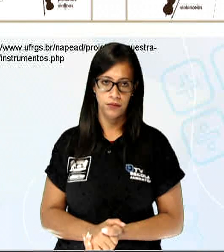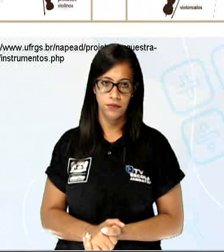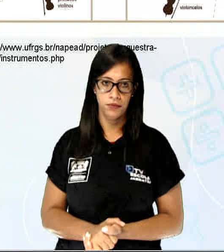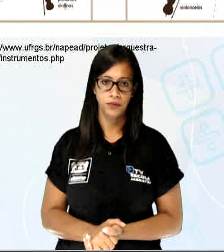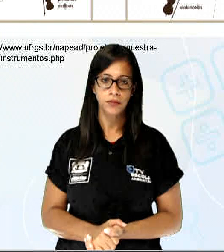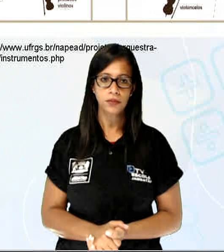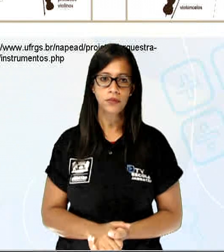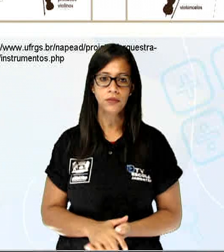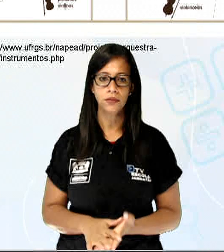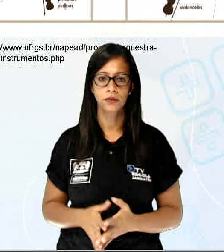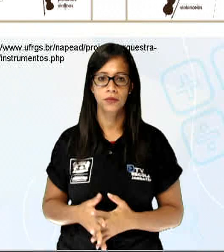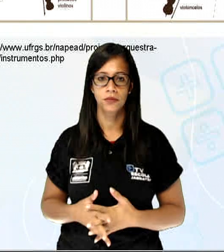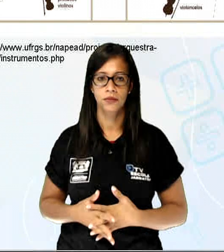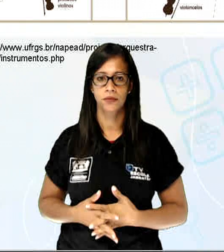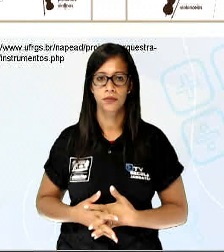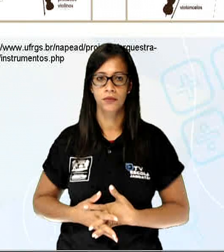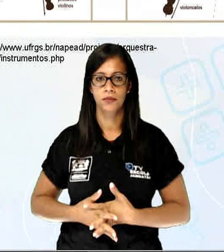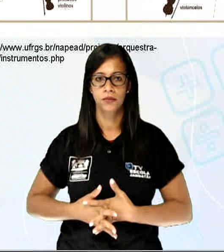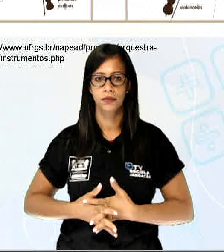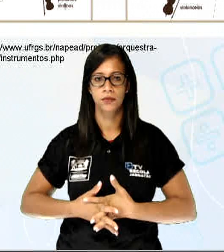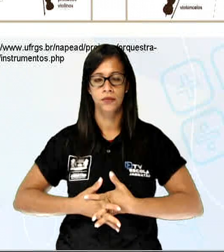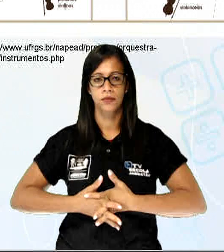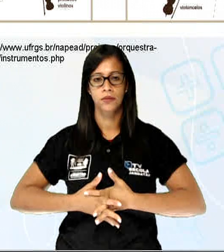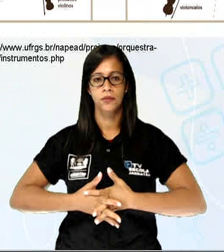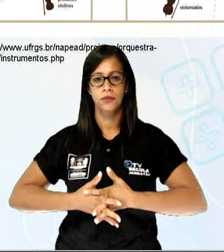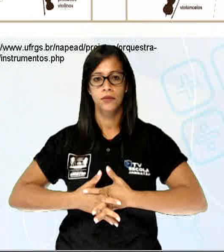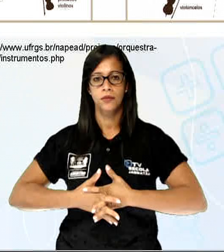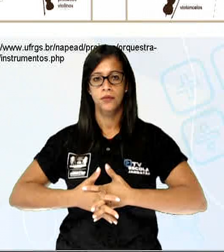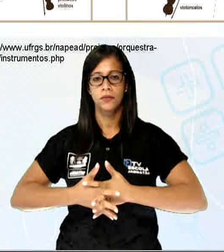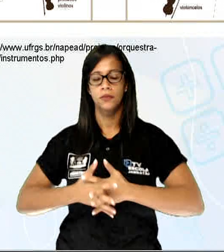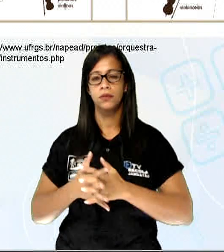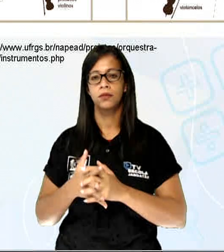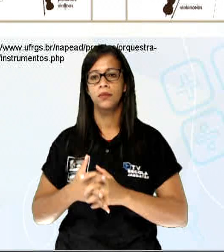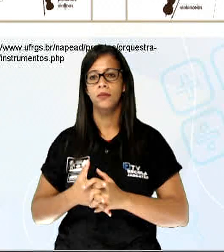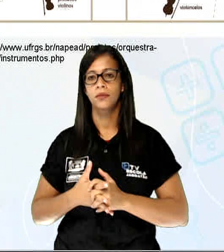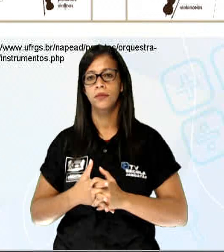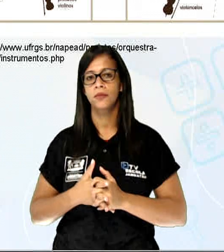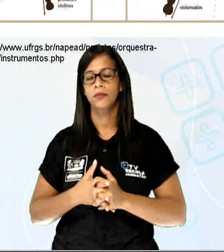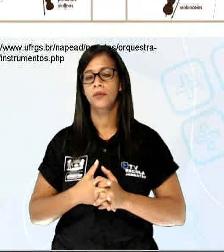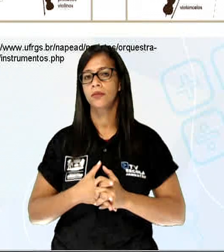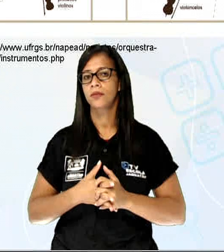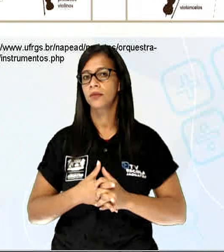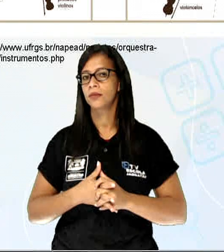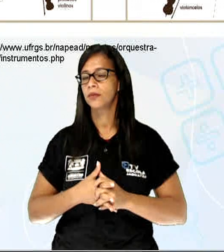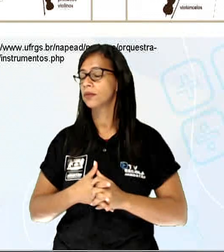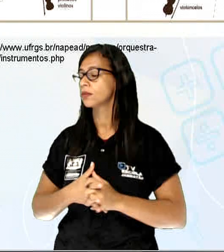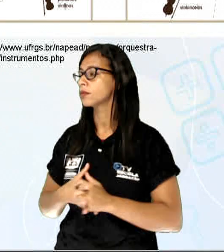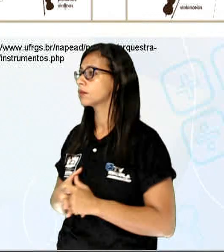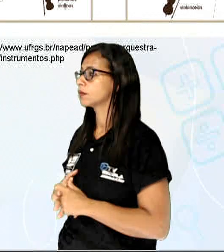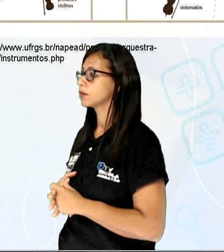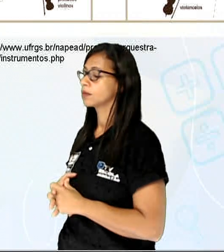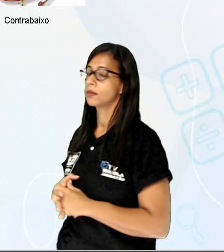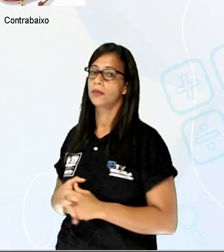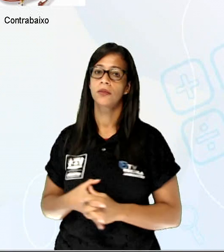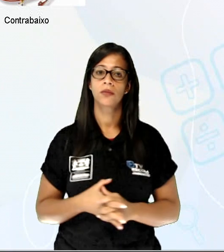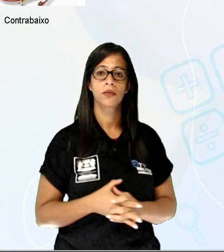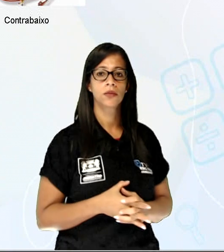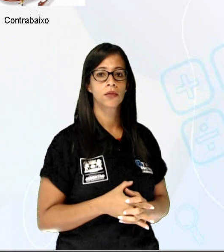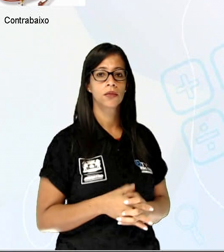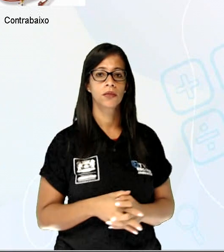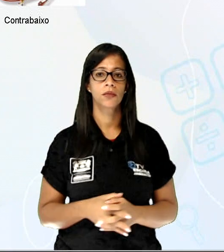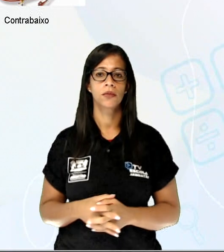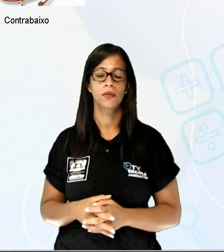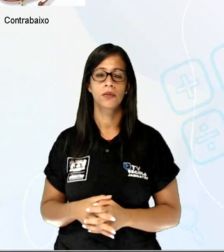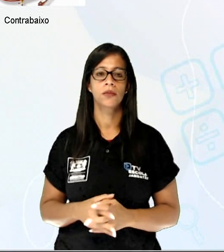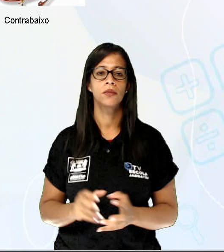A gente pode retomar daí, né? Não, a gente pode retomar do exato momento que ela Pronto. vai acionar